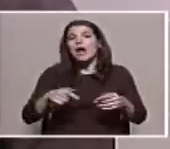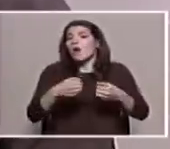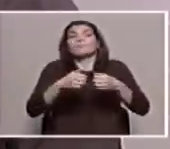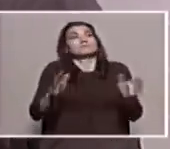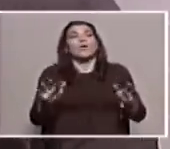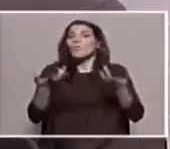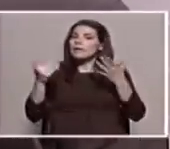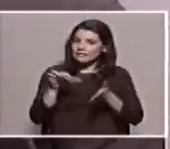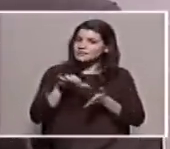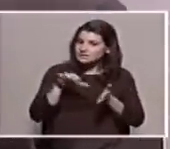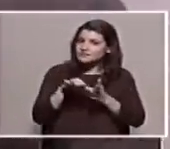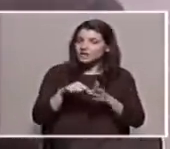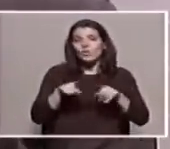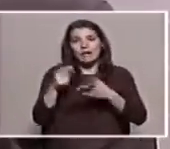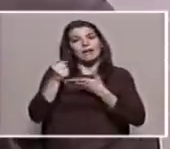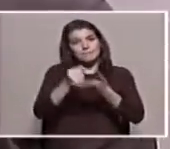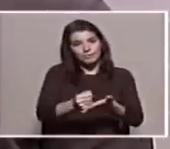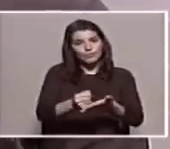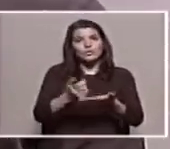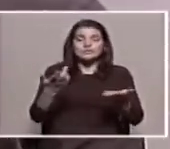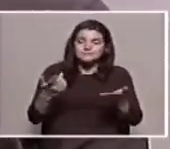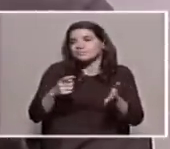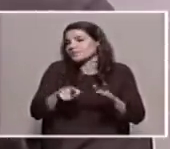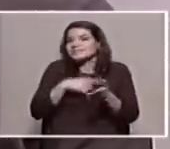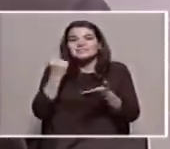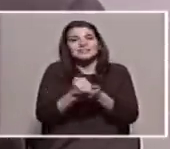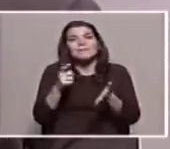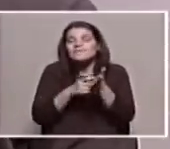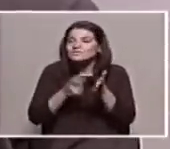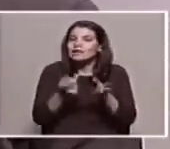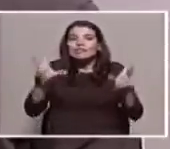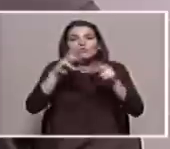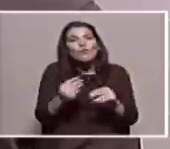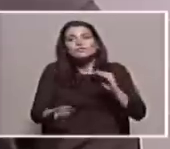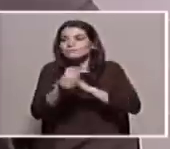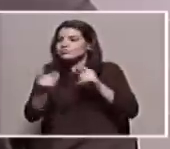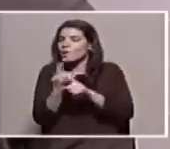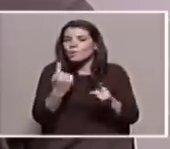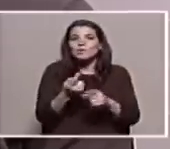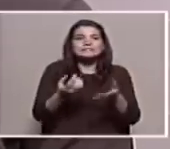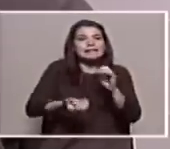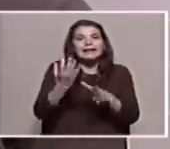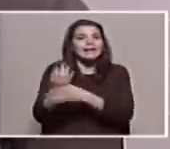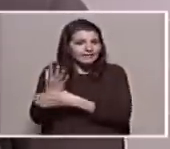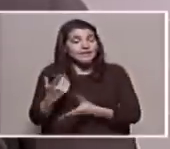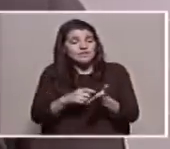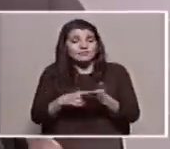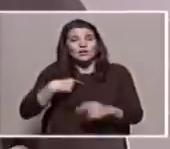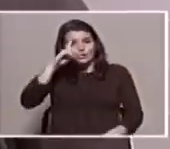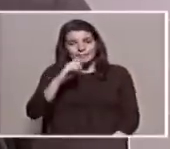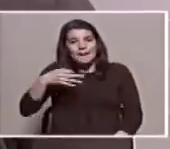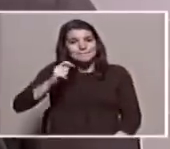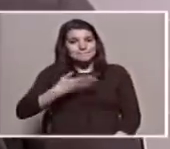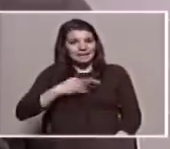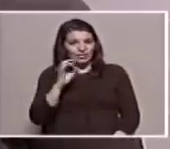centro que faz apoio a a pessoas está sempre com acidade de Inovar e de criar novos novos ambientes eu lembro-me que o Pedro estava-me a